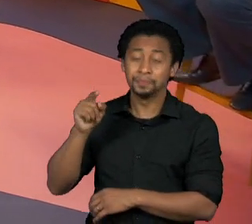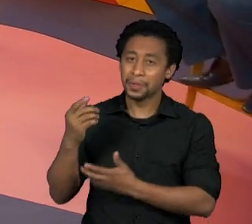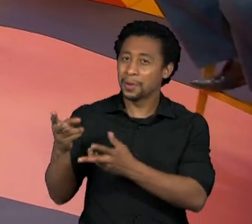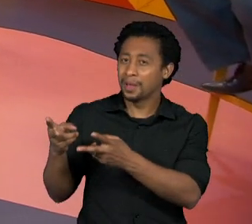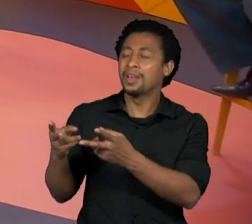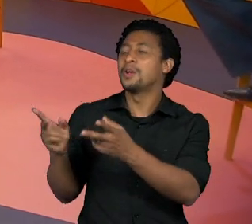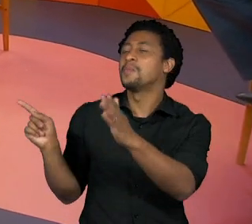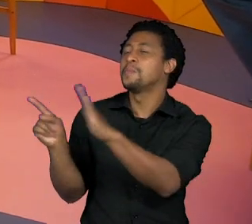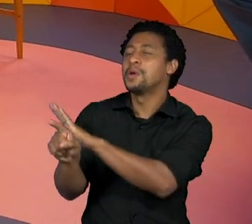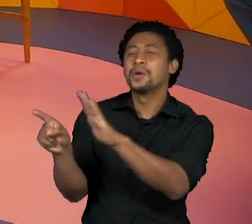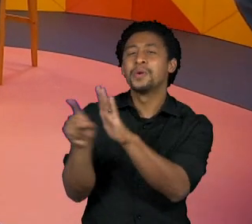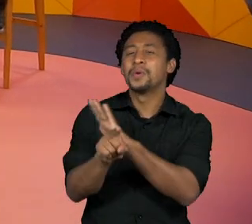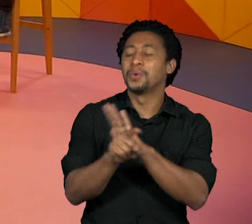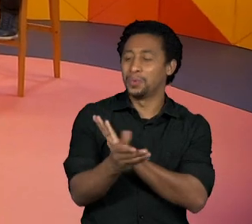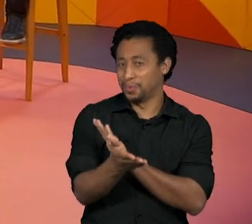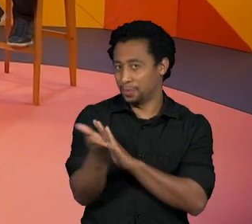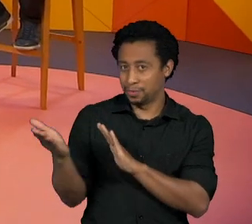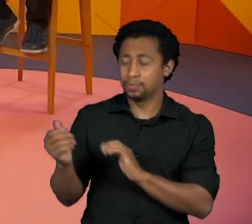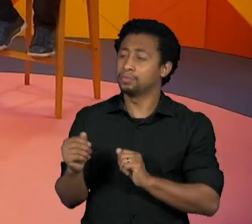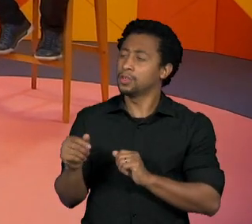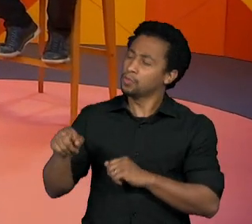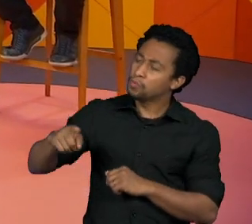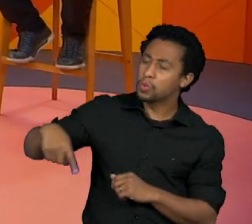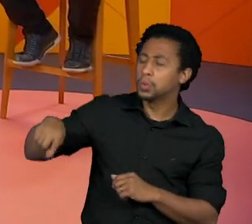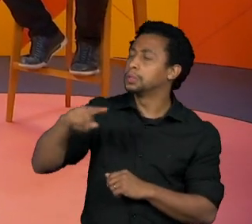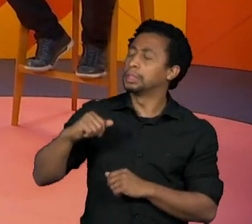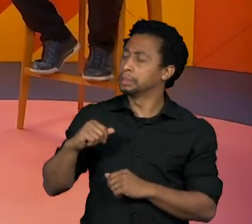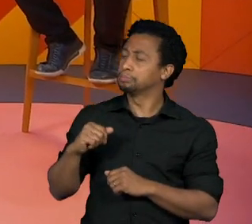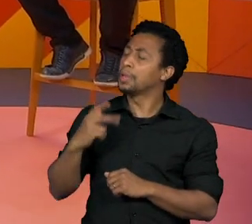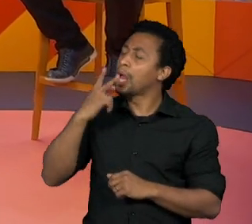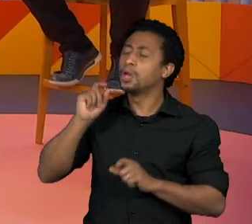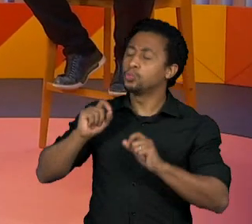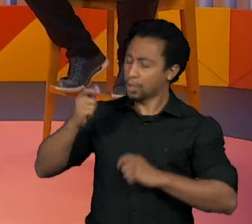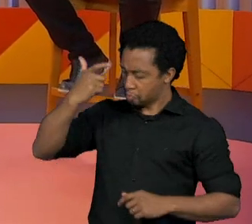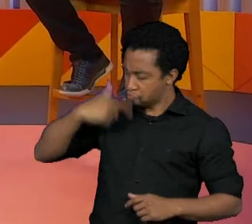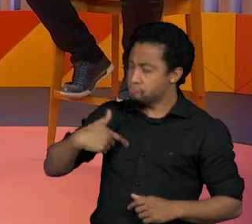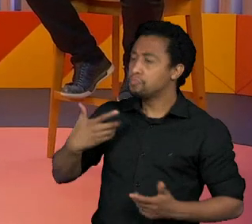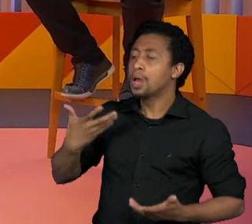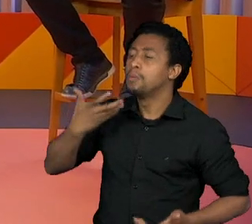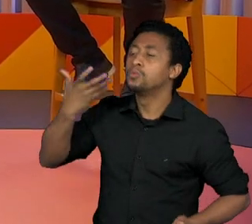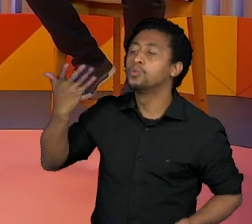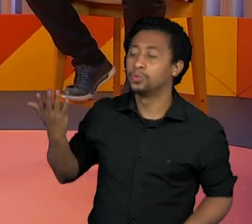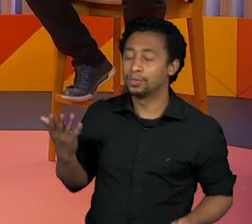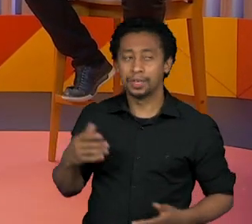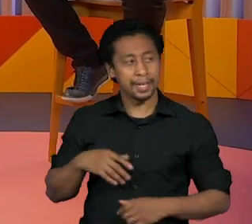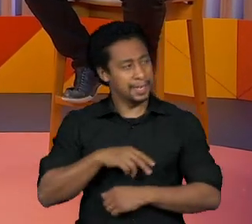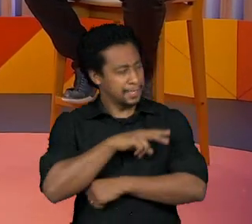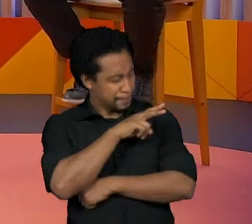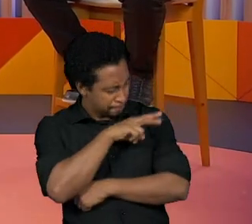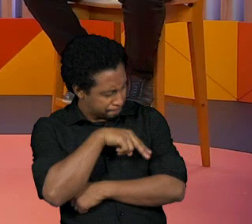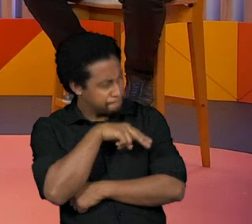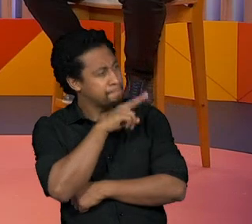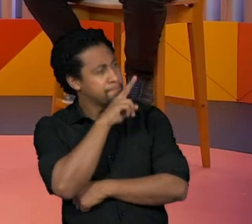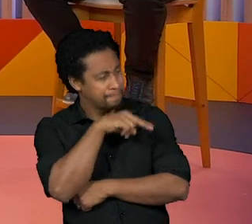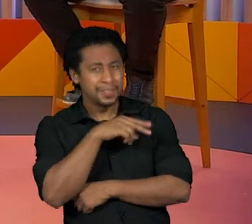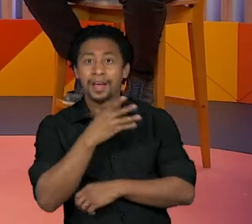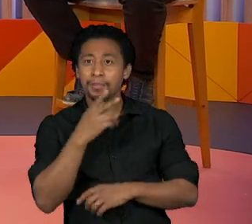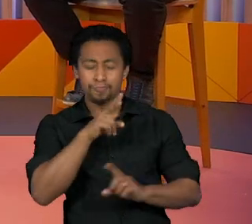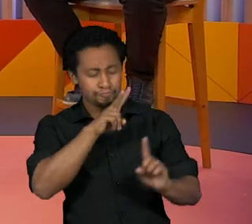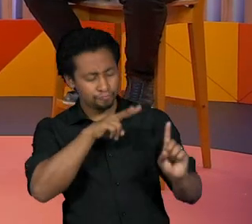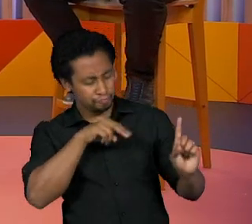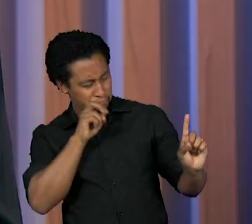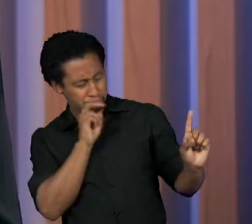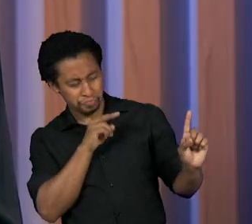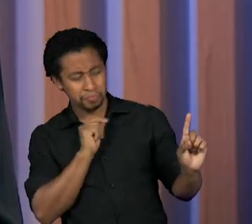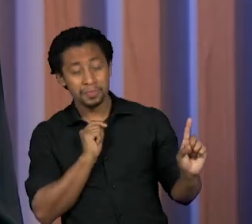que elas pensam sobre a minha pessoa dentro da música, né? Para elas tentarem adivinhar antes ali, antes de me apresentar. Antes de você se